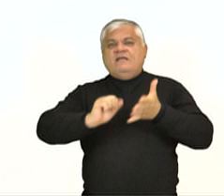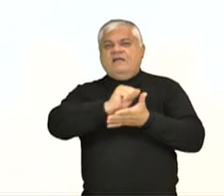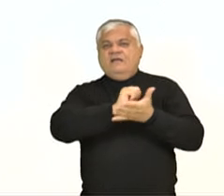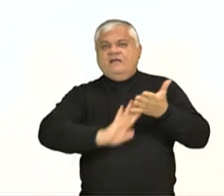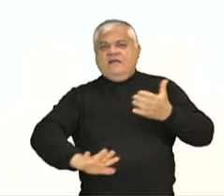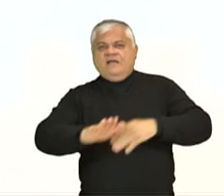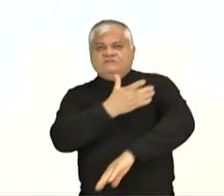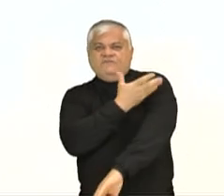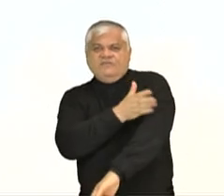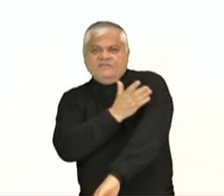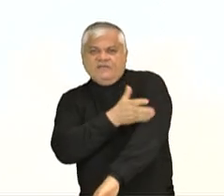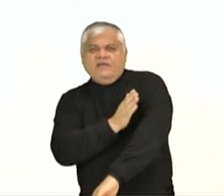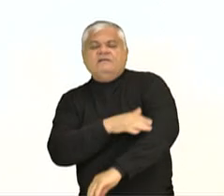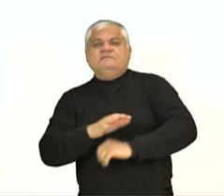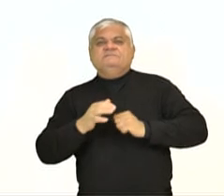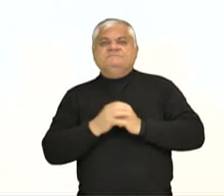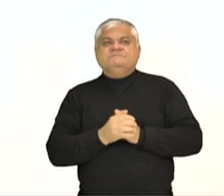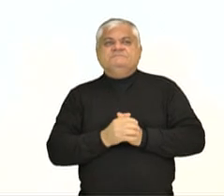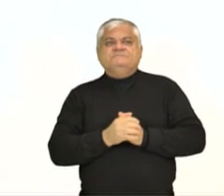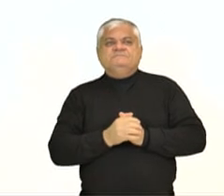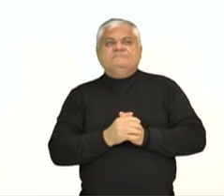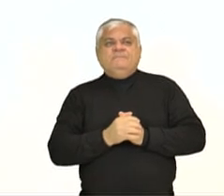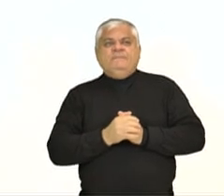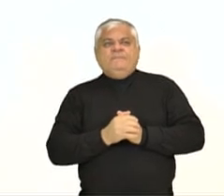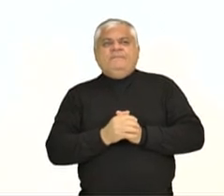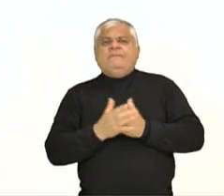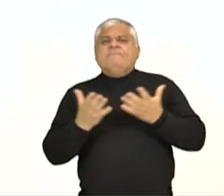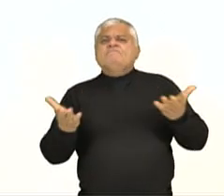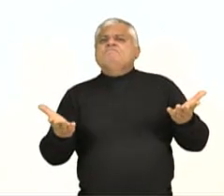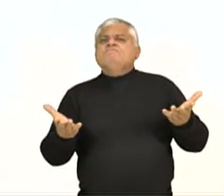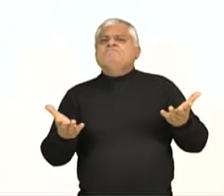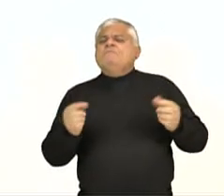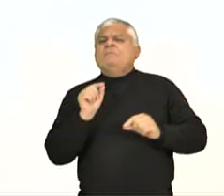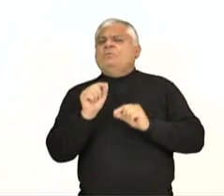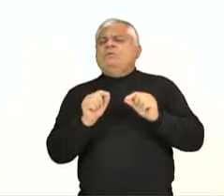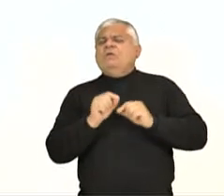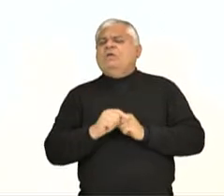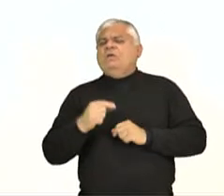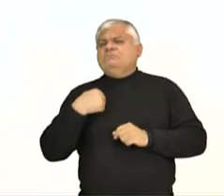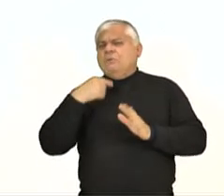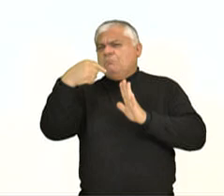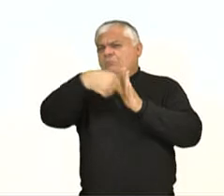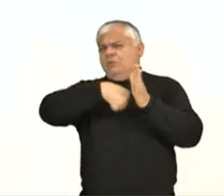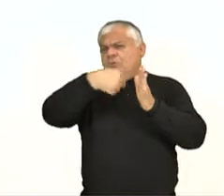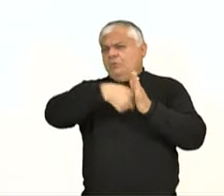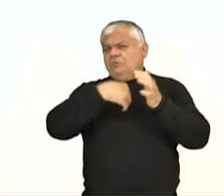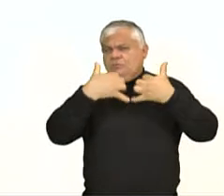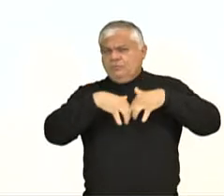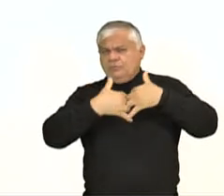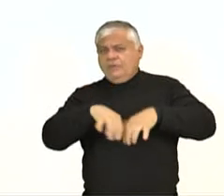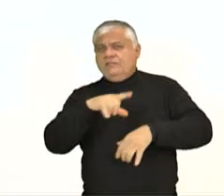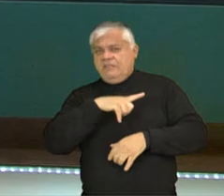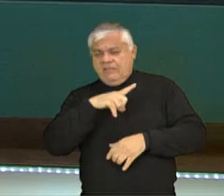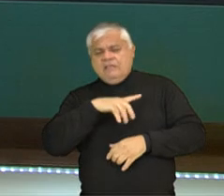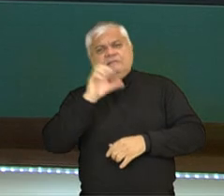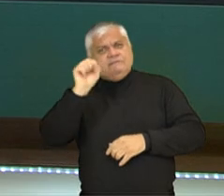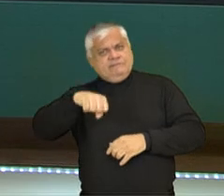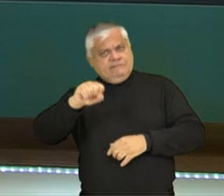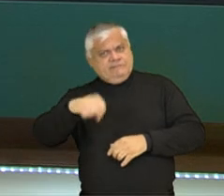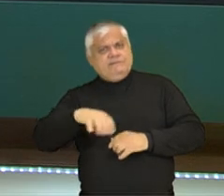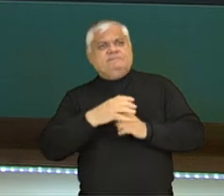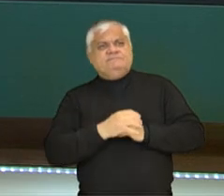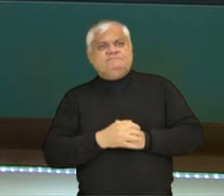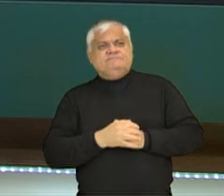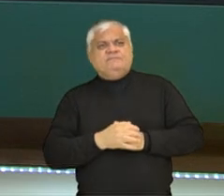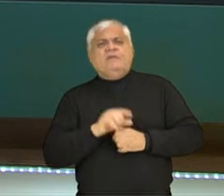de questionamentos. Professor, e alguns questionamentos desta aula, tem? Tem!